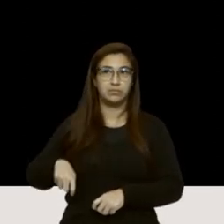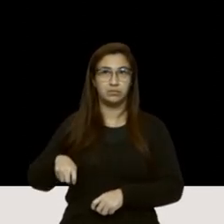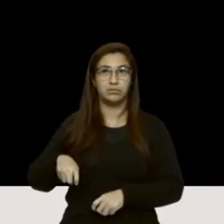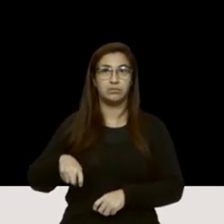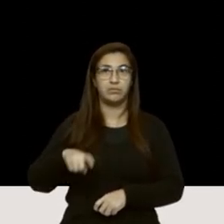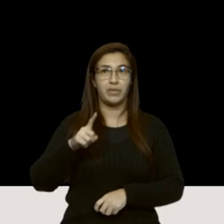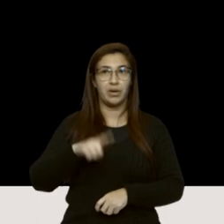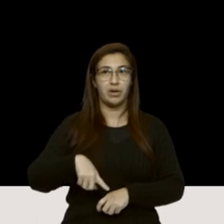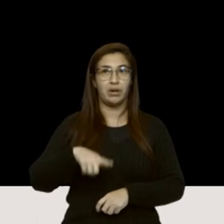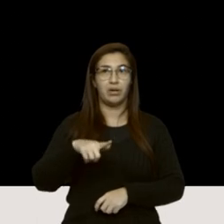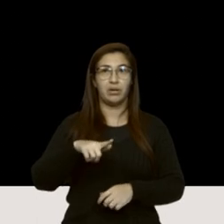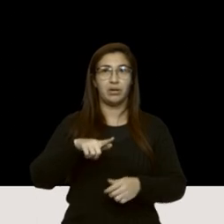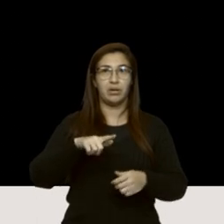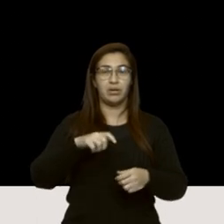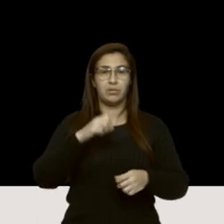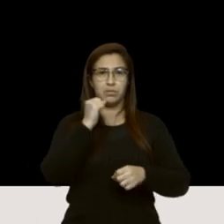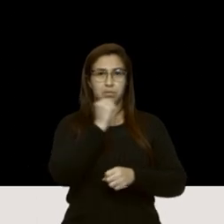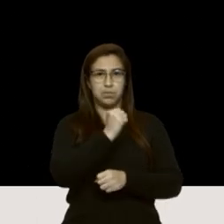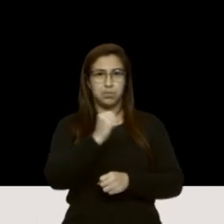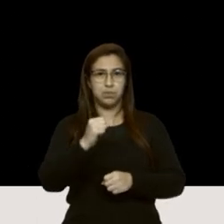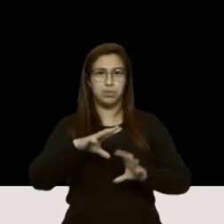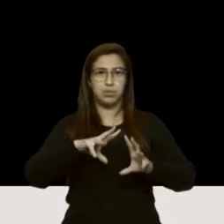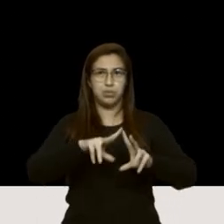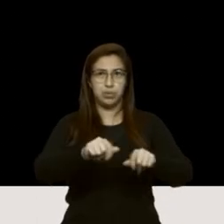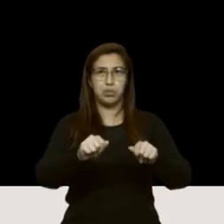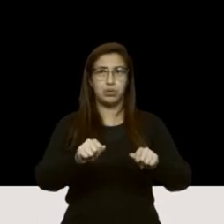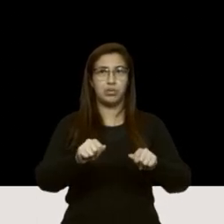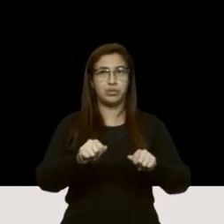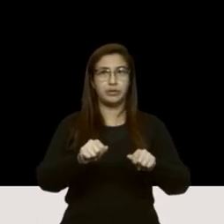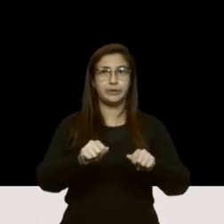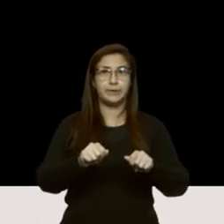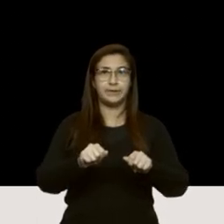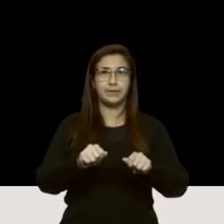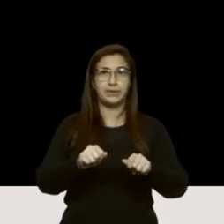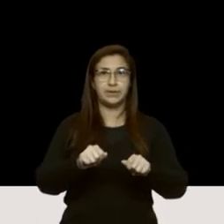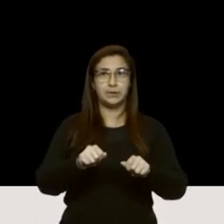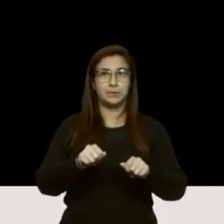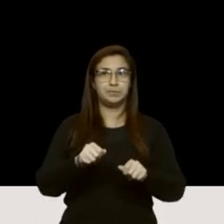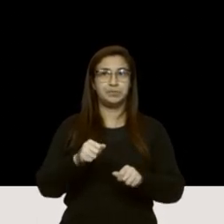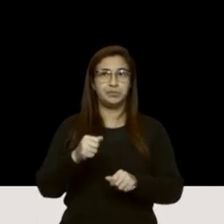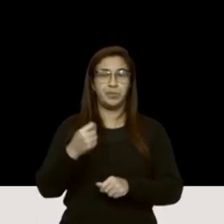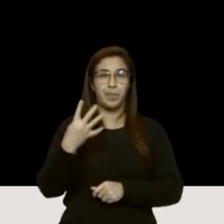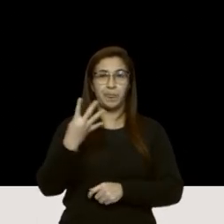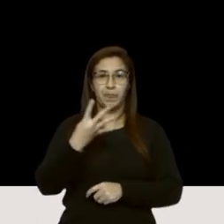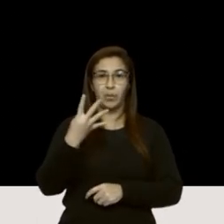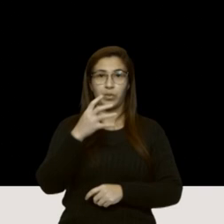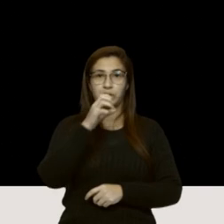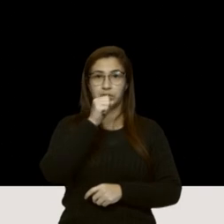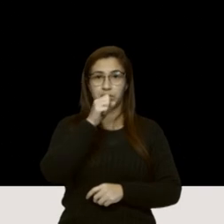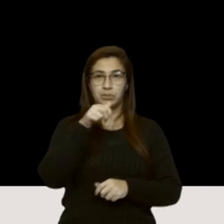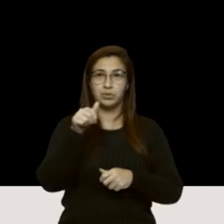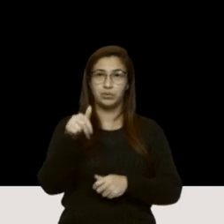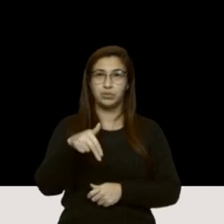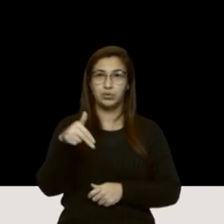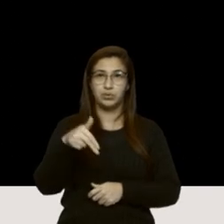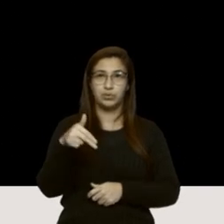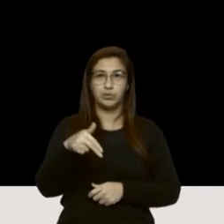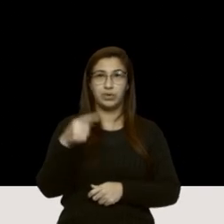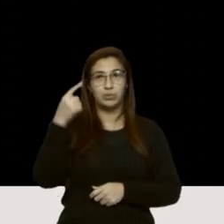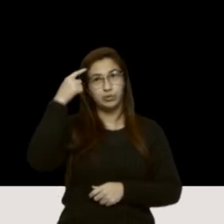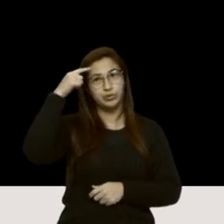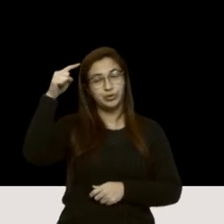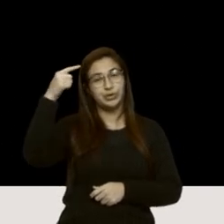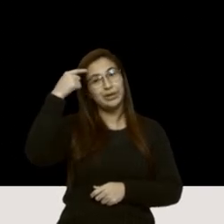genocídio e institui o quarto sábado de novembro como dia de memória às vítimas